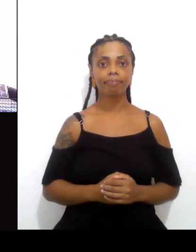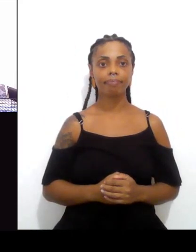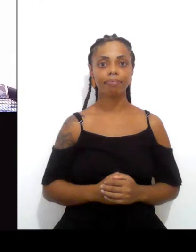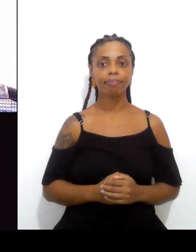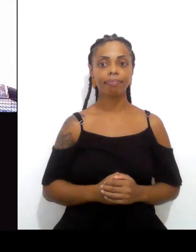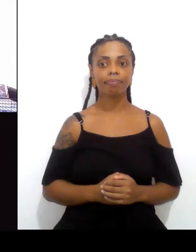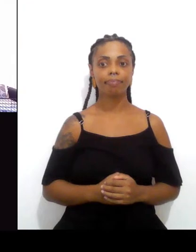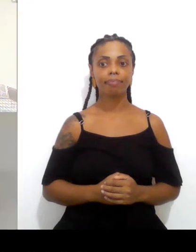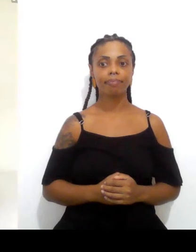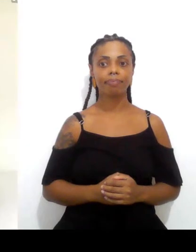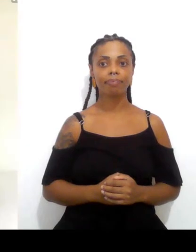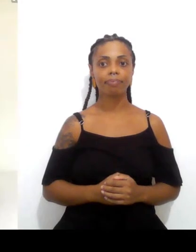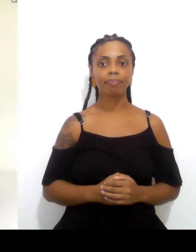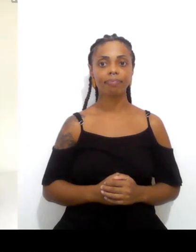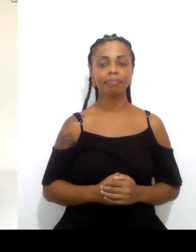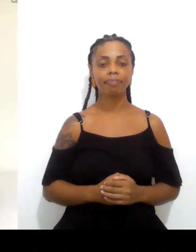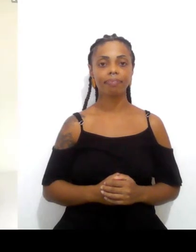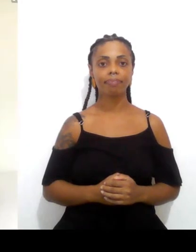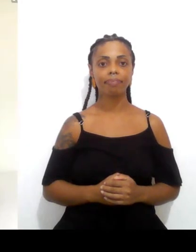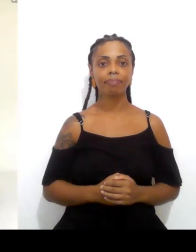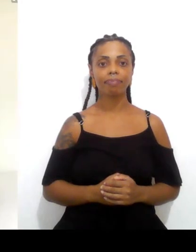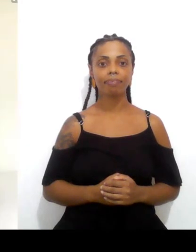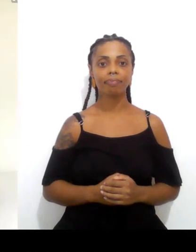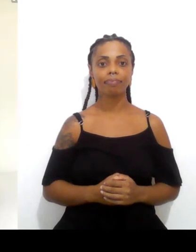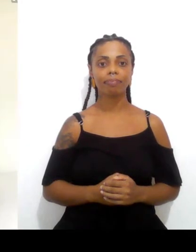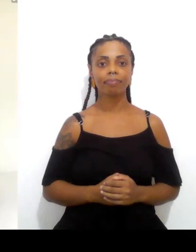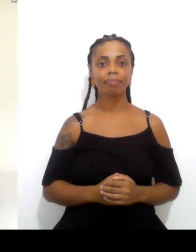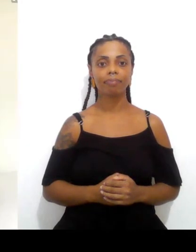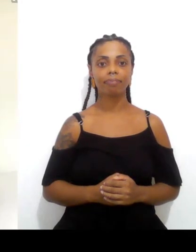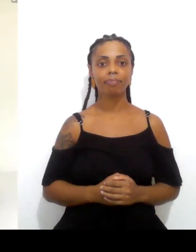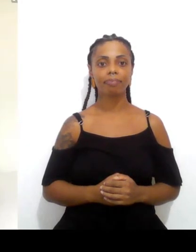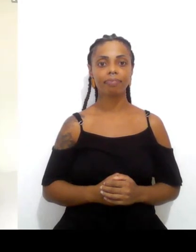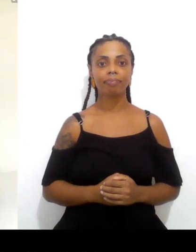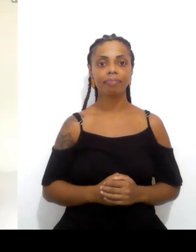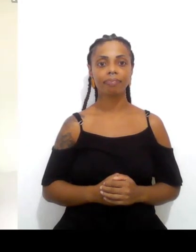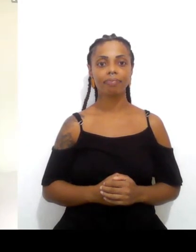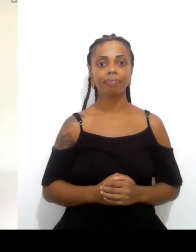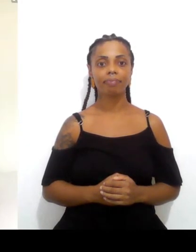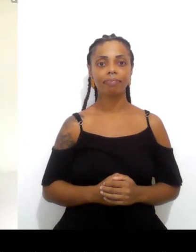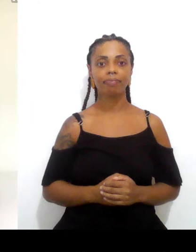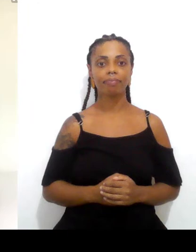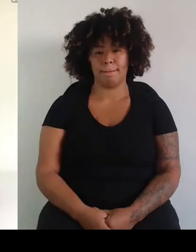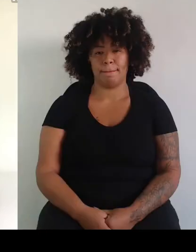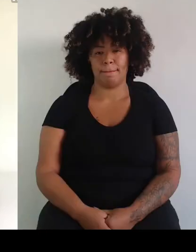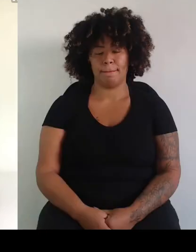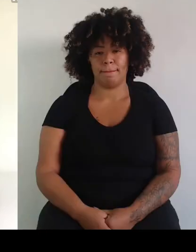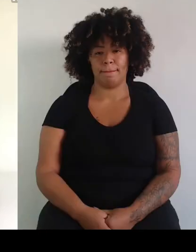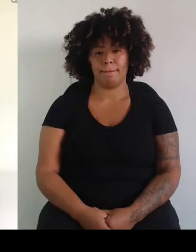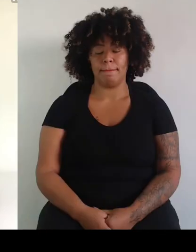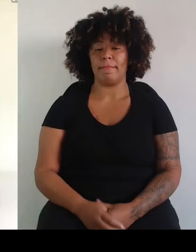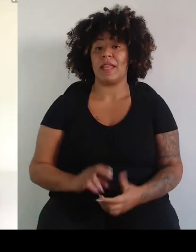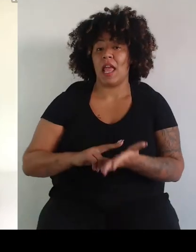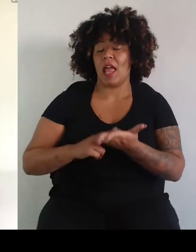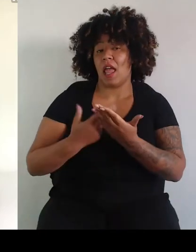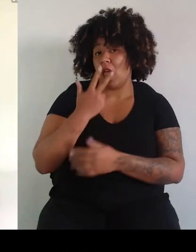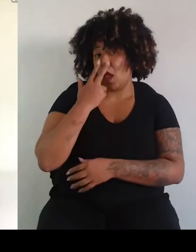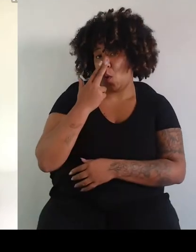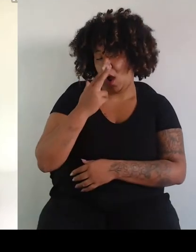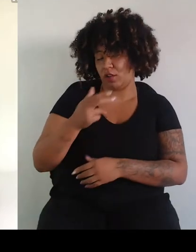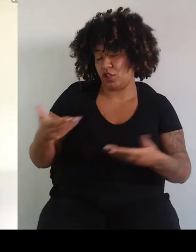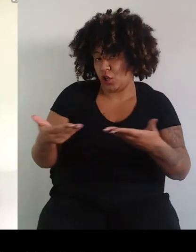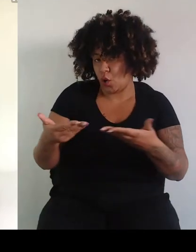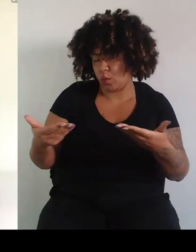eu acho que na época na Bienal acostumou mal a cidade de São Paulo em especificamente é o Brasil em geral